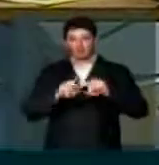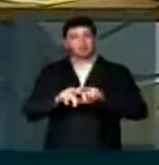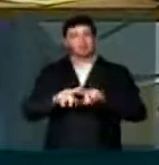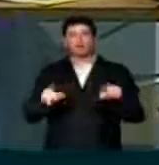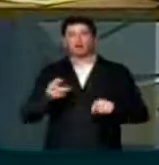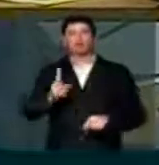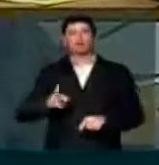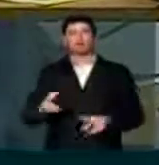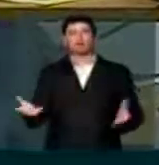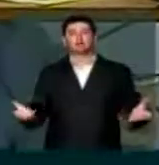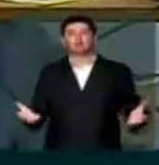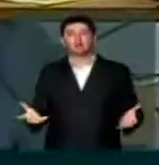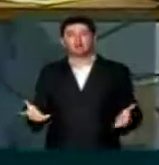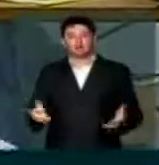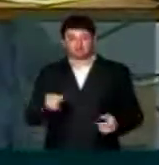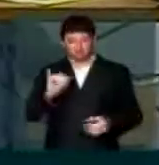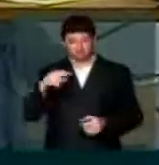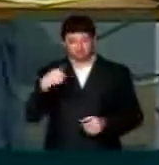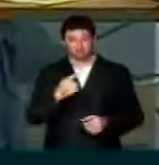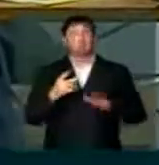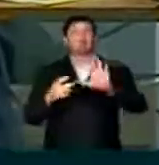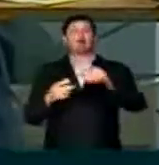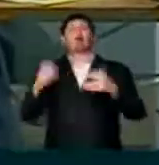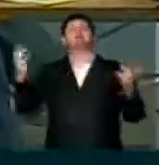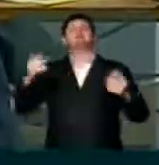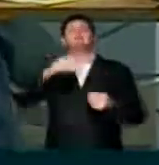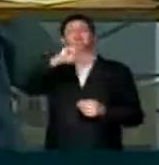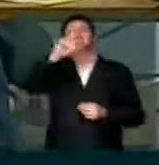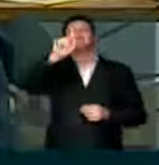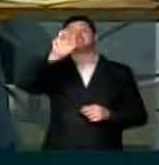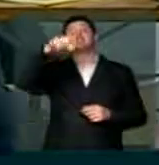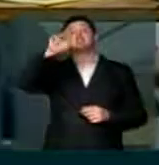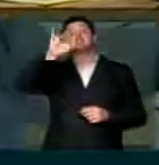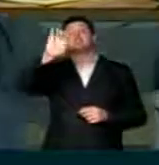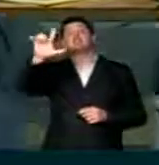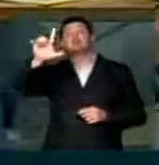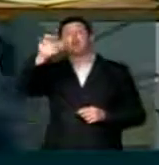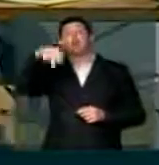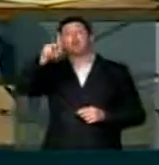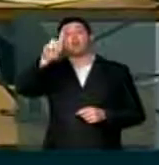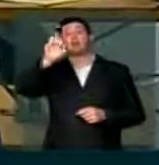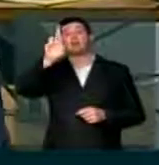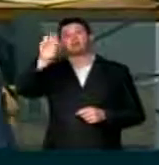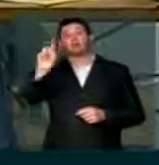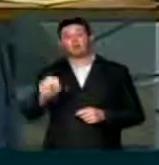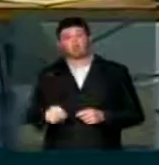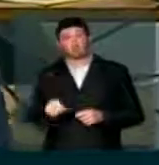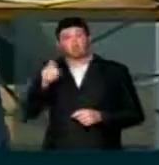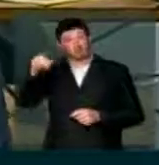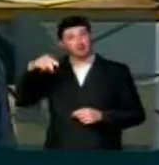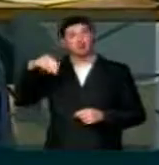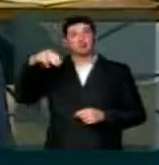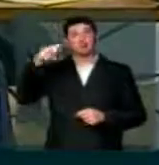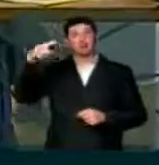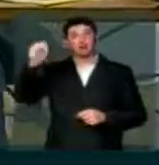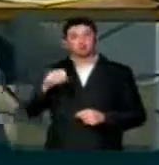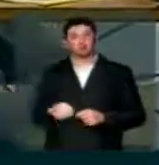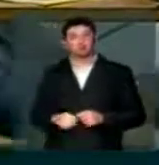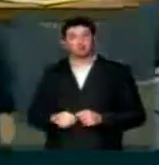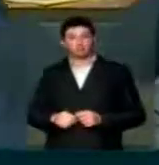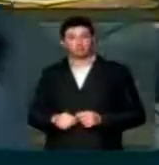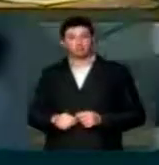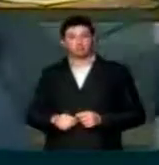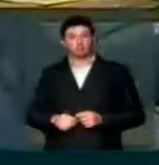mesmo. Se nós formos aqui, aonde estava Genivaldo Quadrado? Lá no Mensalão. Aonde está Genivaldo